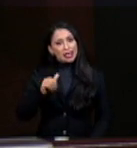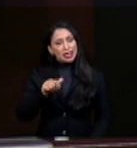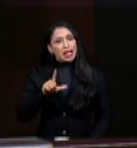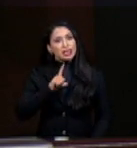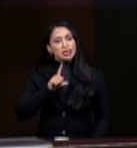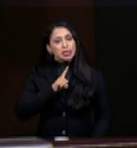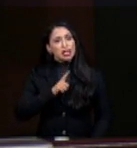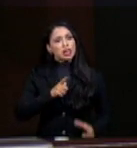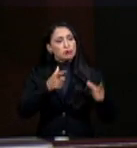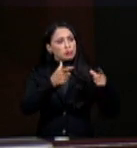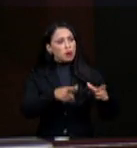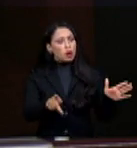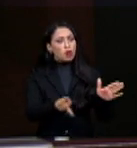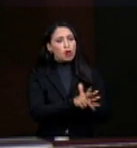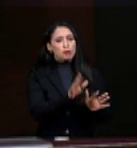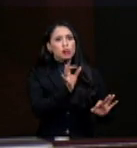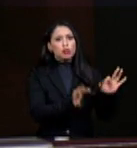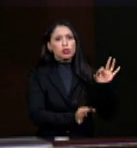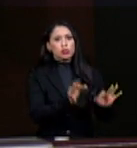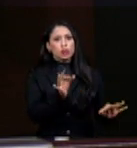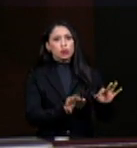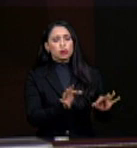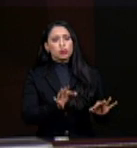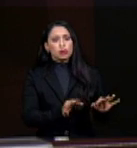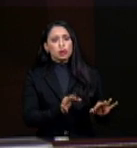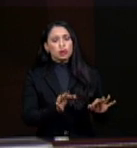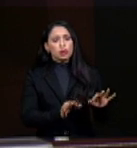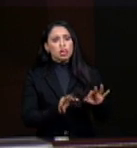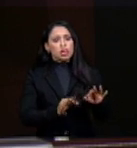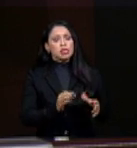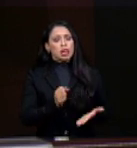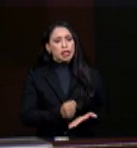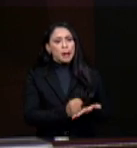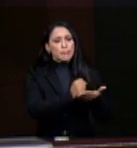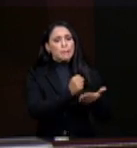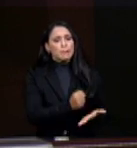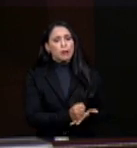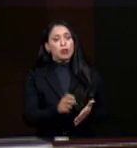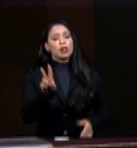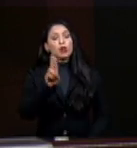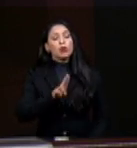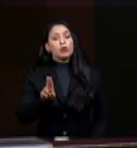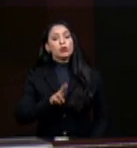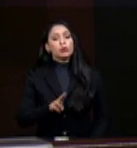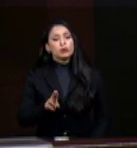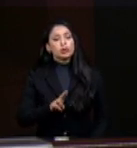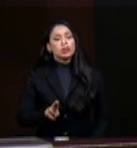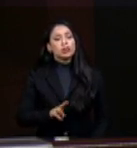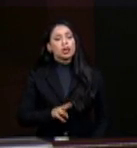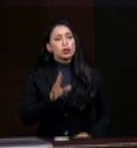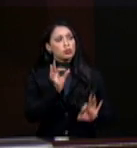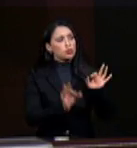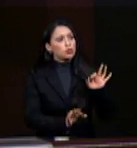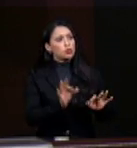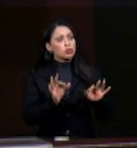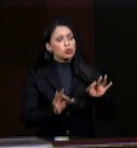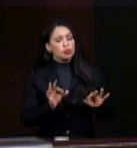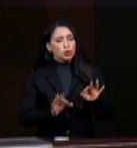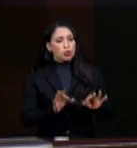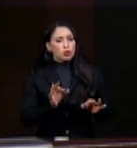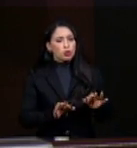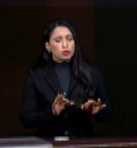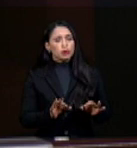justiça restaurativas e facilitadoras oferecem programas usando metodologias de justiça restaurativa